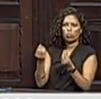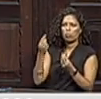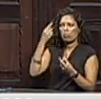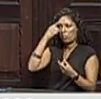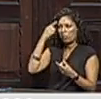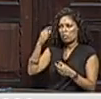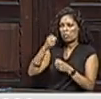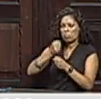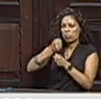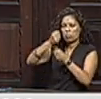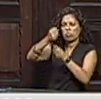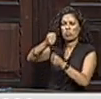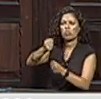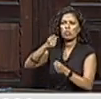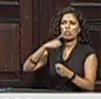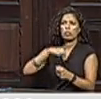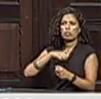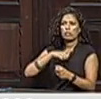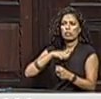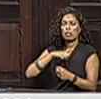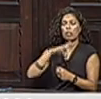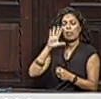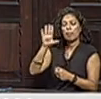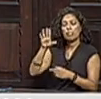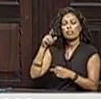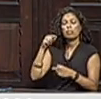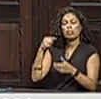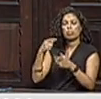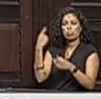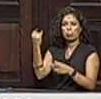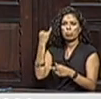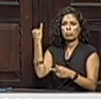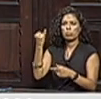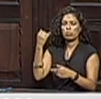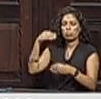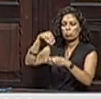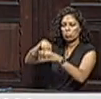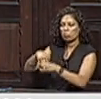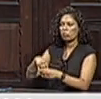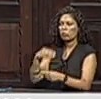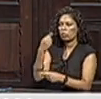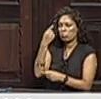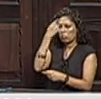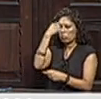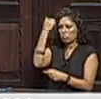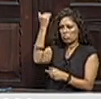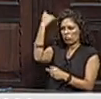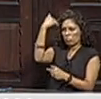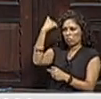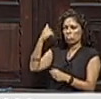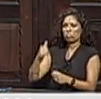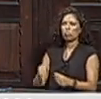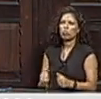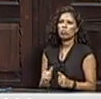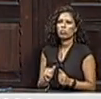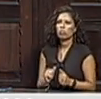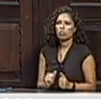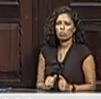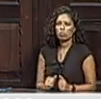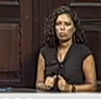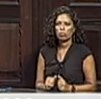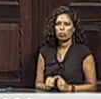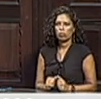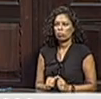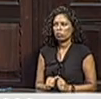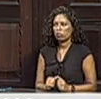justiça poderá vir a interpretar, porque então bastaria ter só um poder, o poder